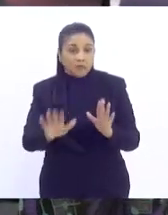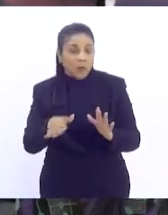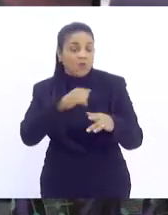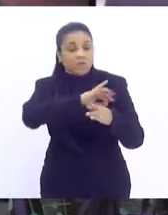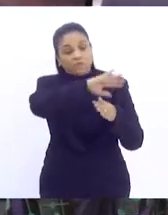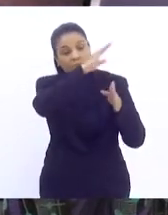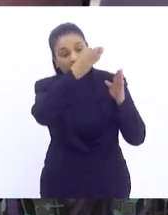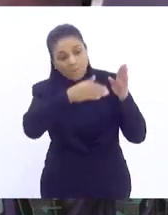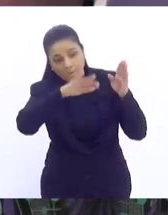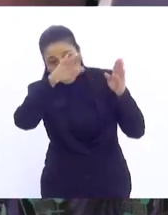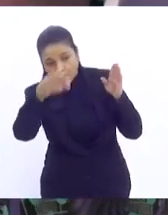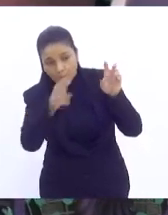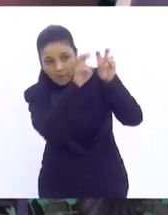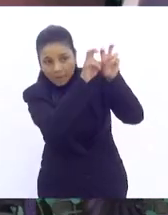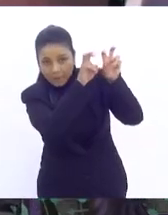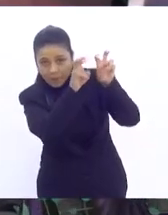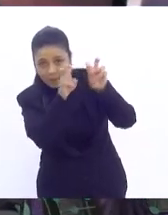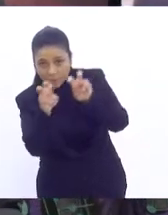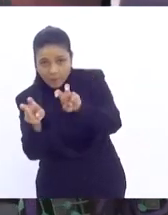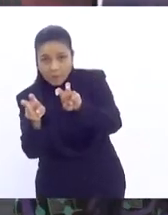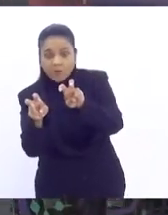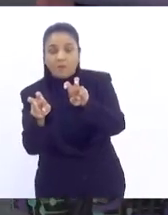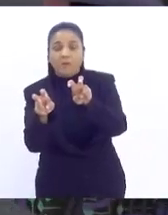mas muito rápido então